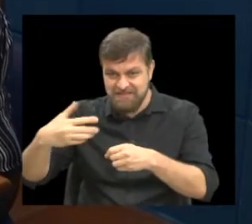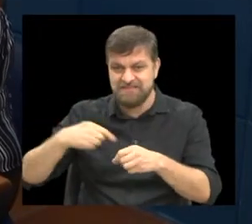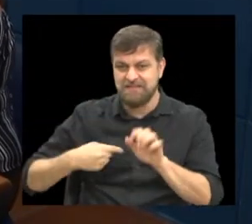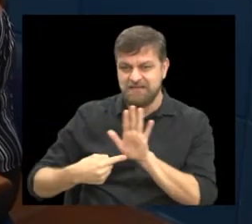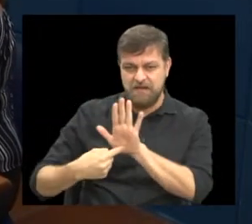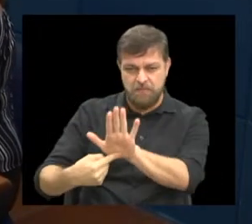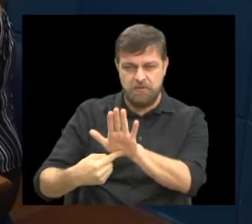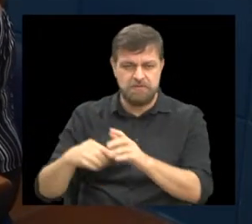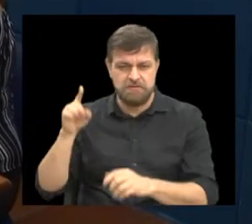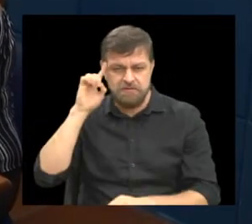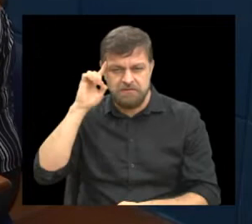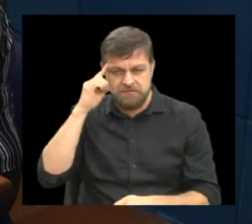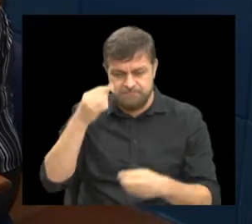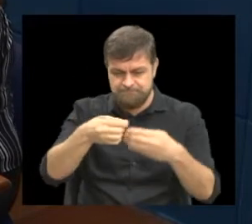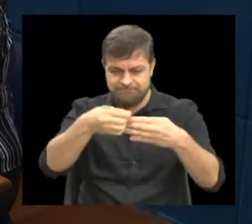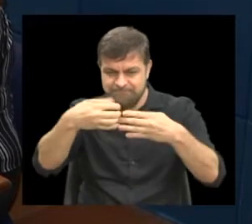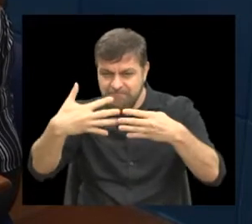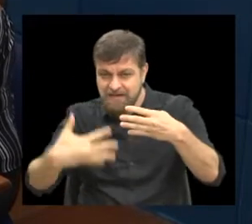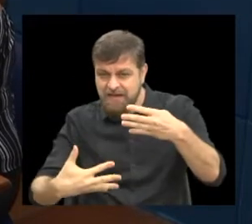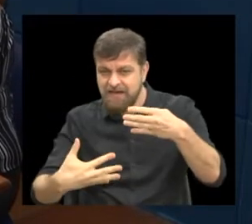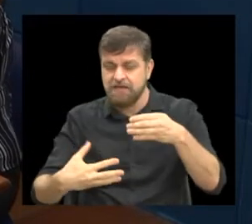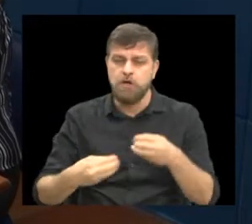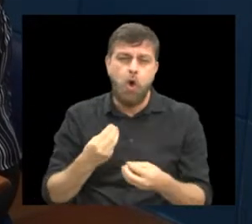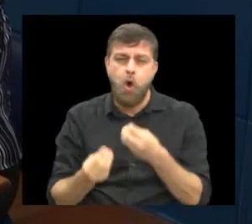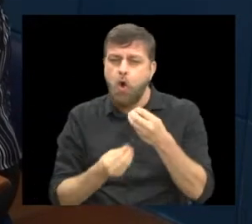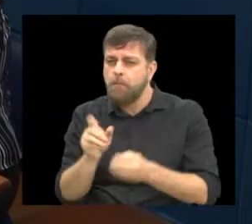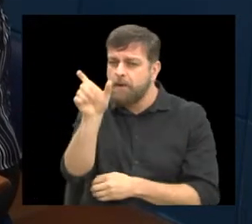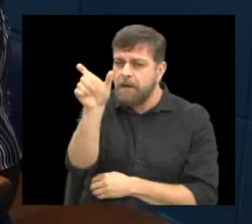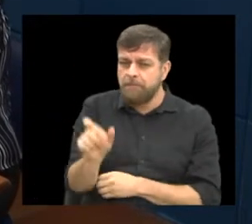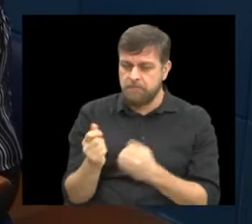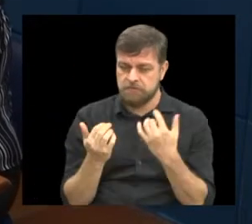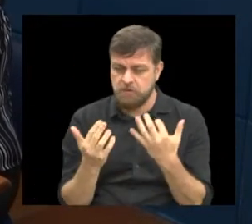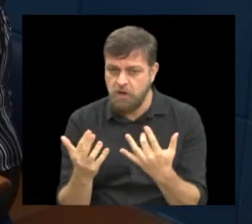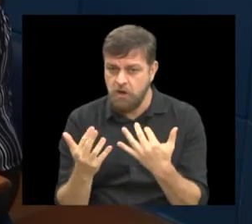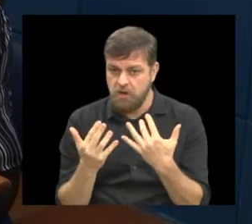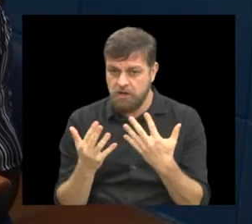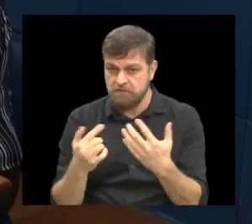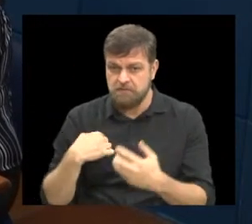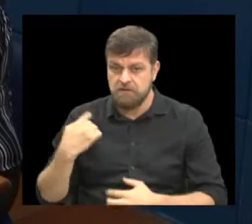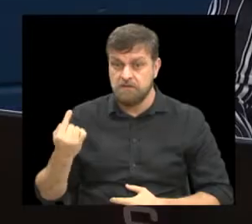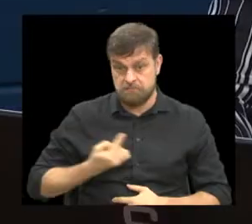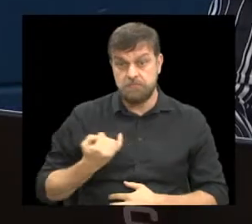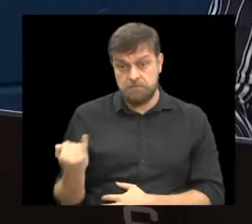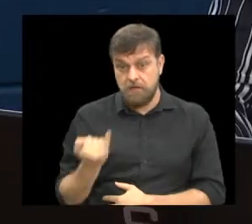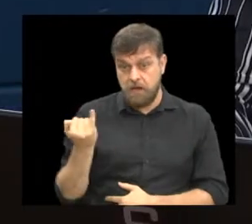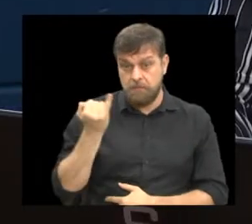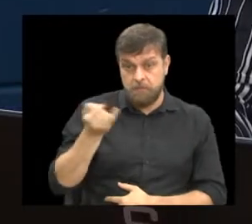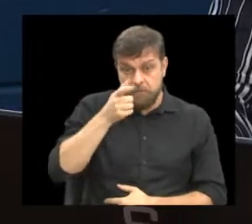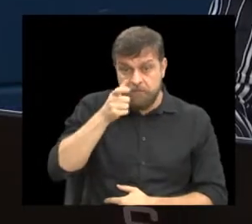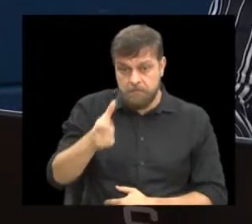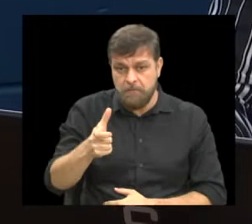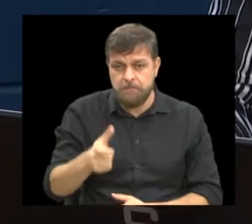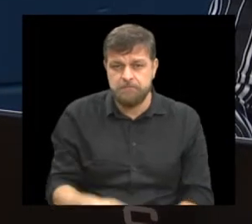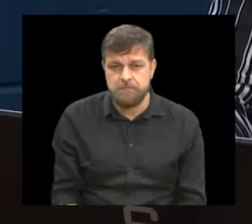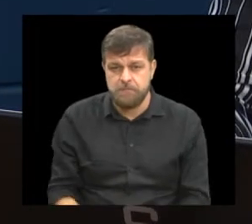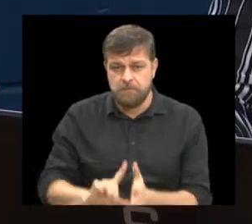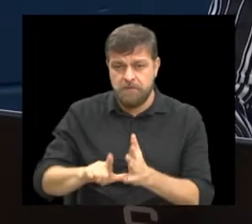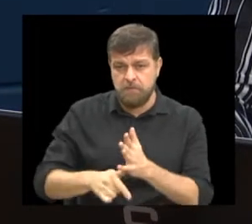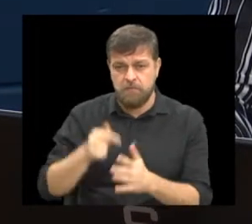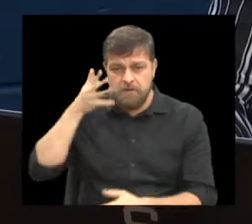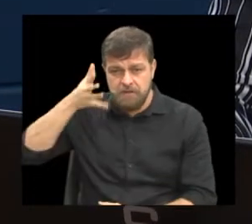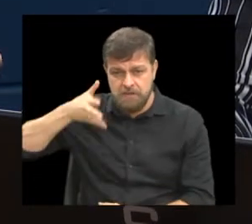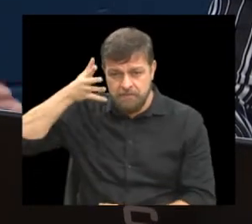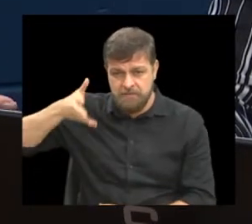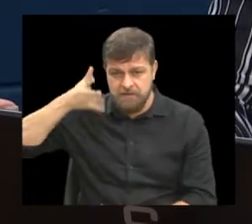dando a característica desse autismo de uma forma bem lúdica, e isso para a gente é muito importante. E no fim da nossa